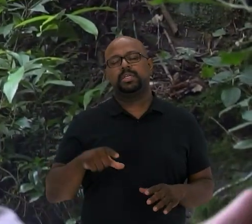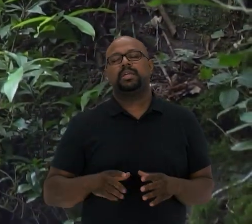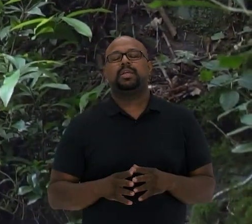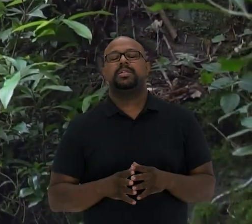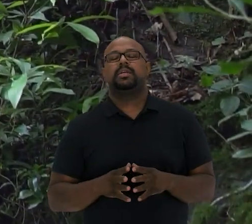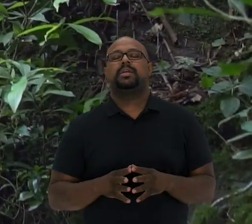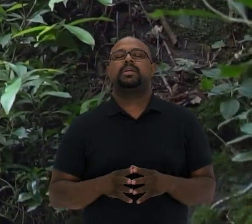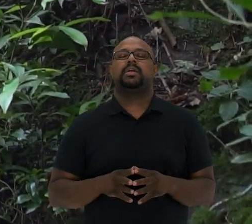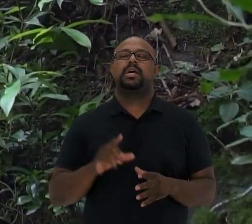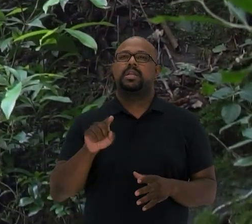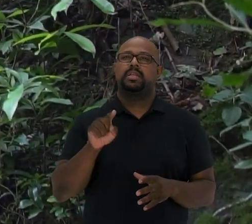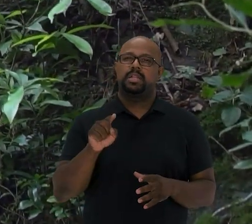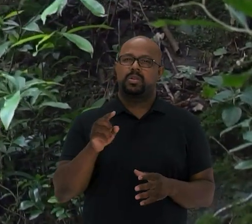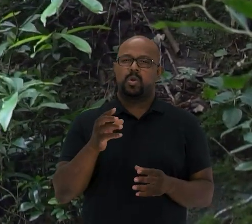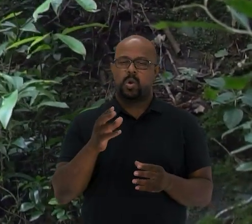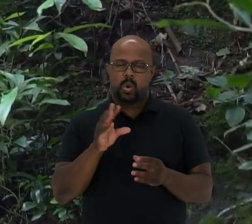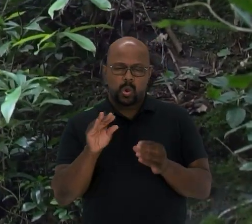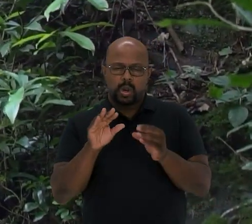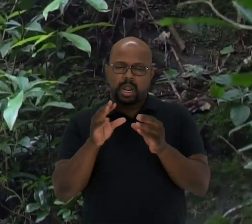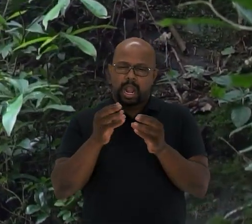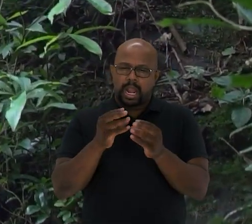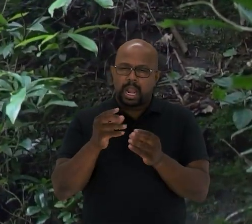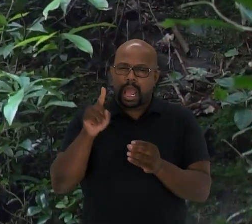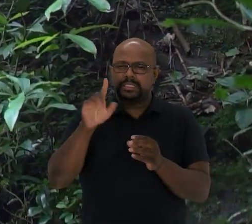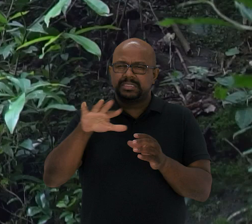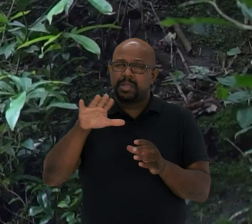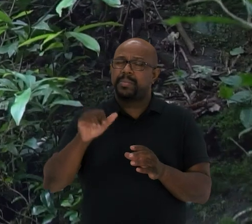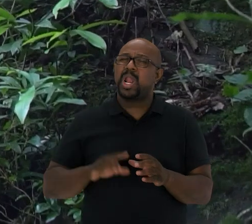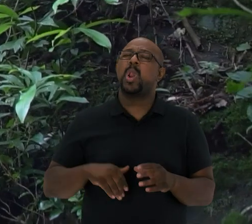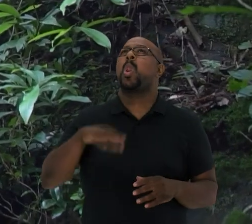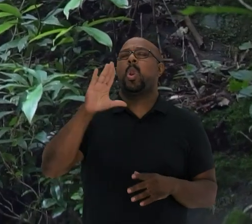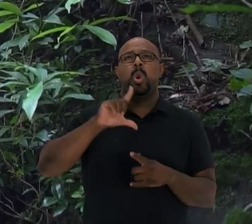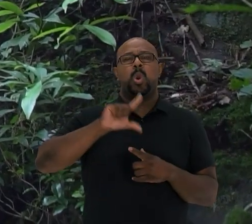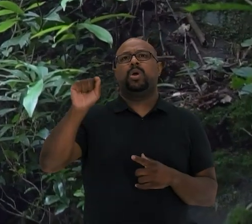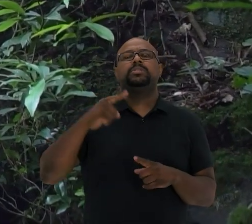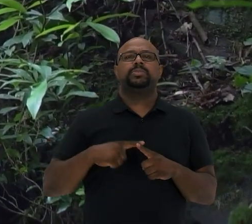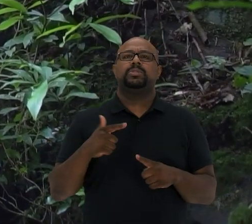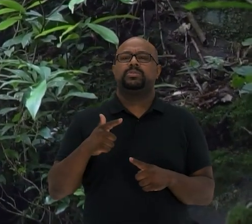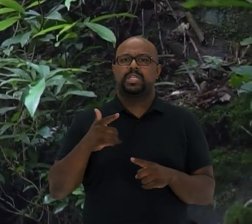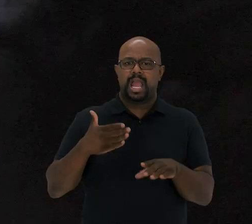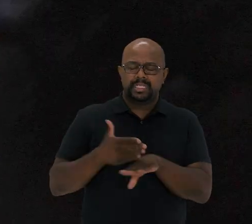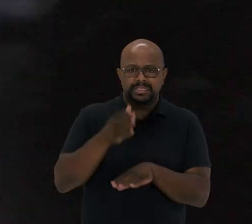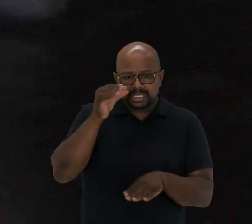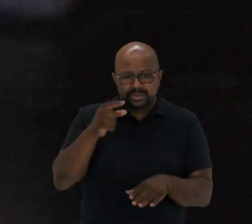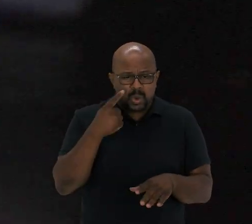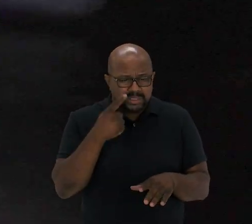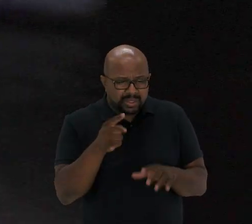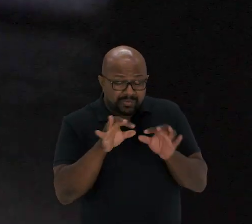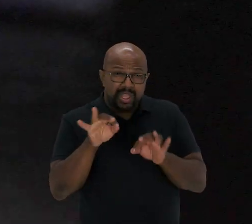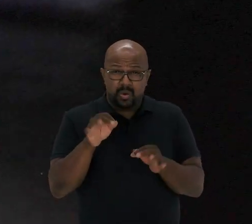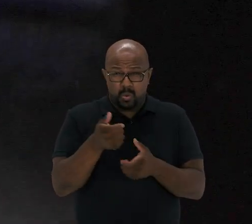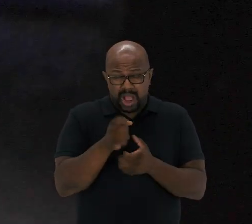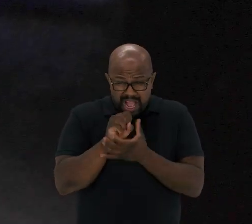tinha, a gente colocou fumaça e saiu lá em cima, bem longe lá para cima, porque ele tinha acesso para dentro. E a gente conseguiu